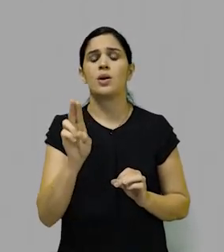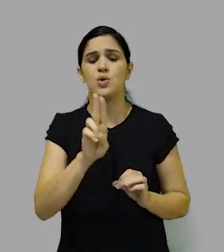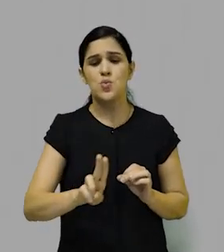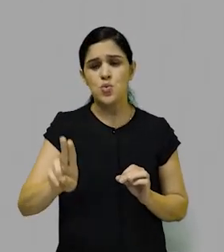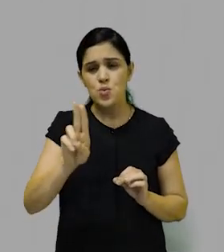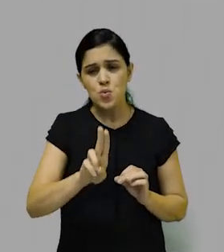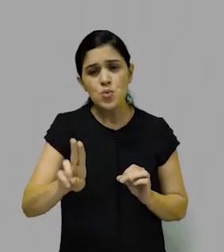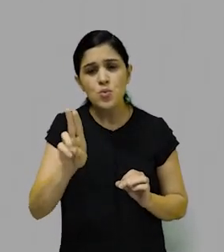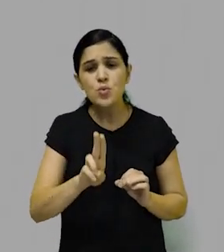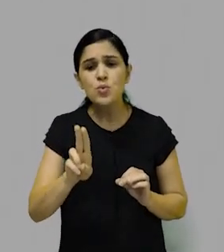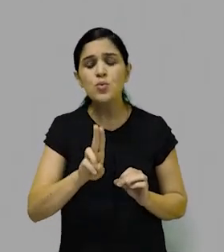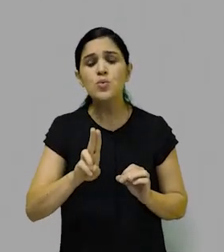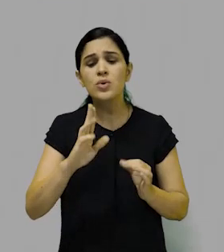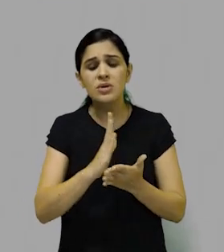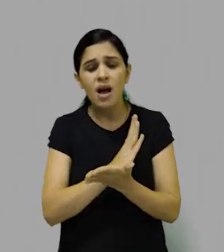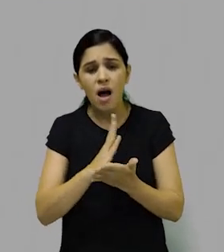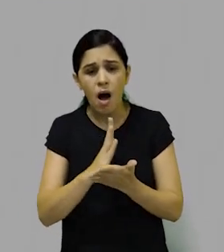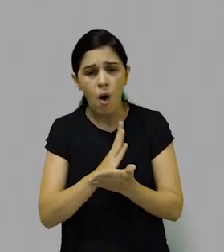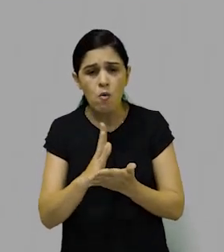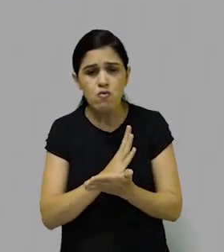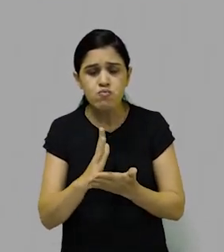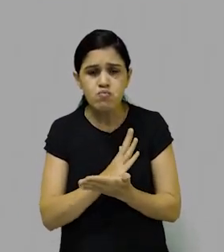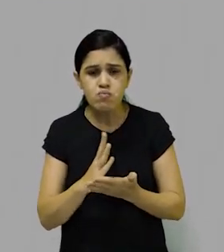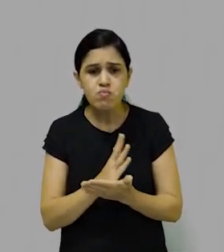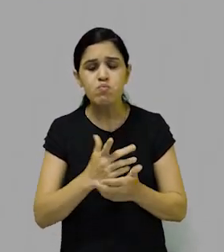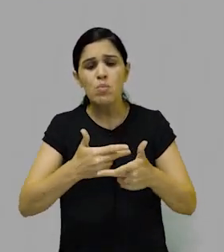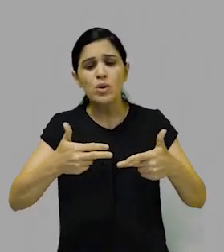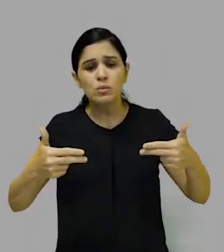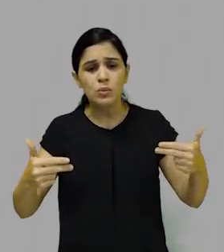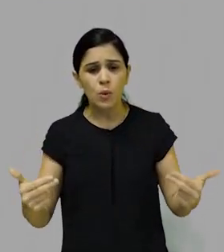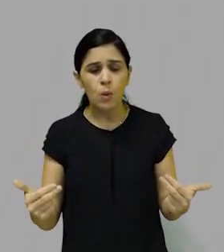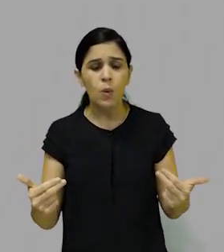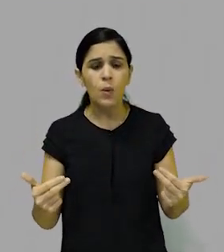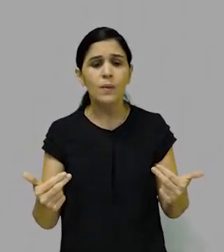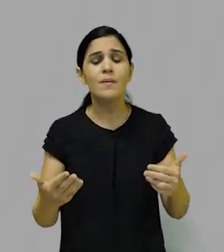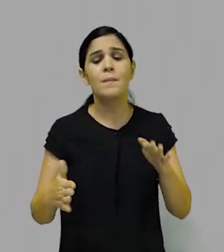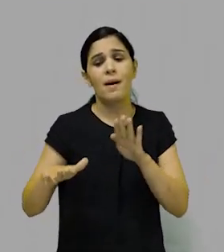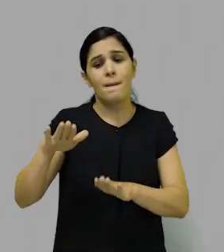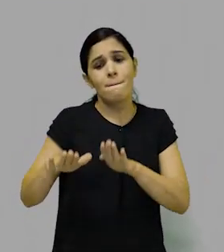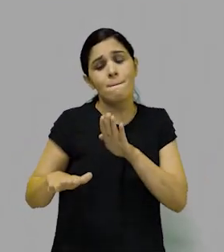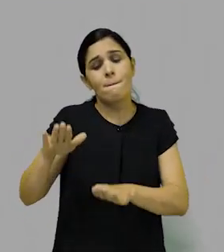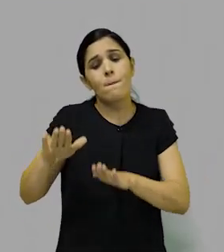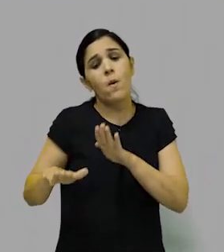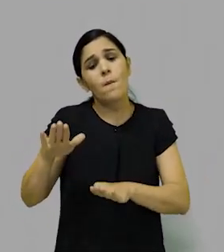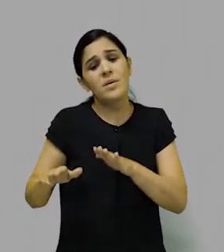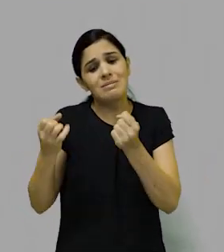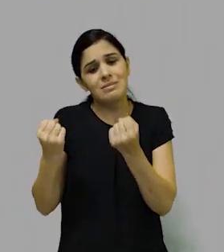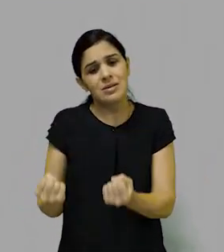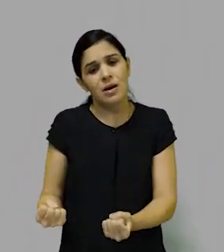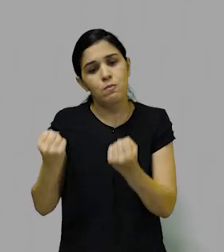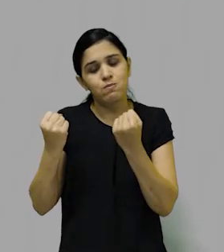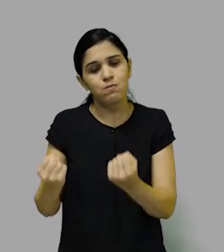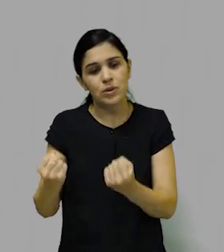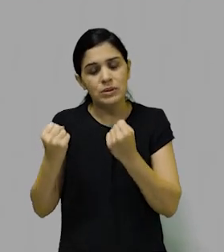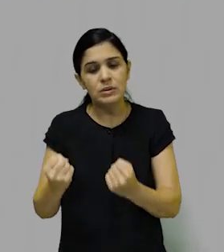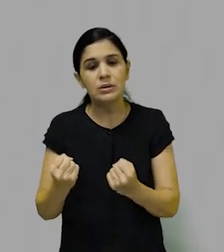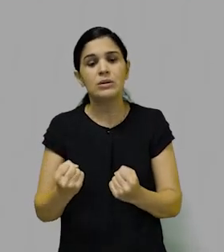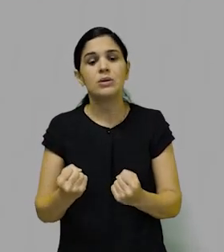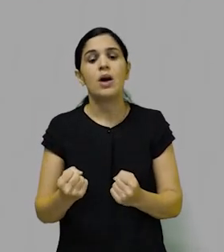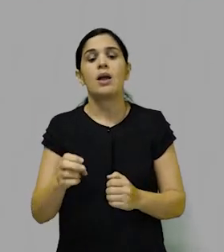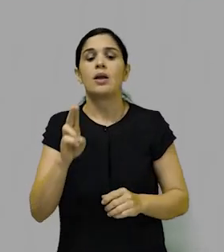transtorno alimentar. Esses comportamentos podem ocorrer em qualquer lugar e em várias vezes na semana e ao